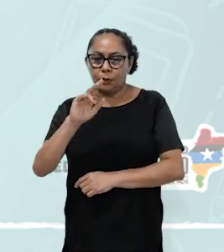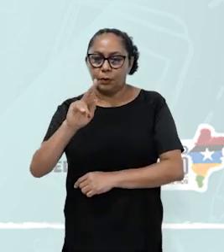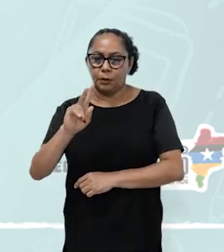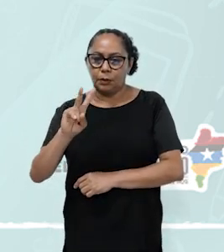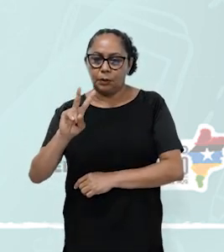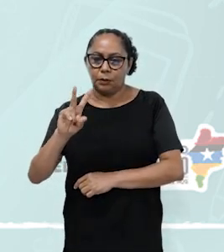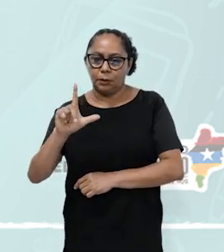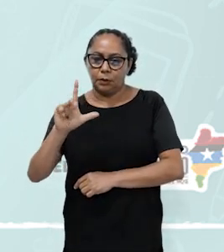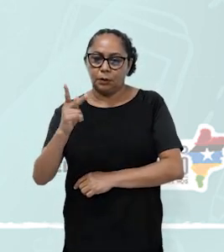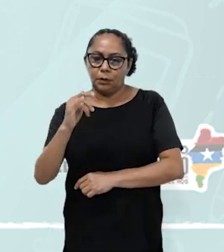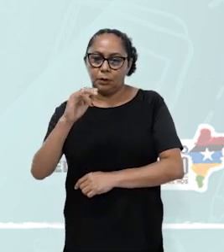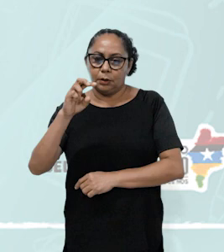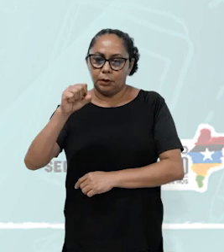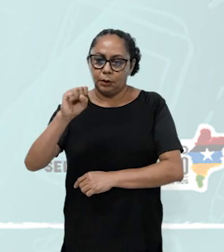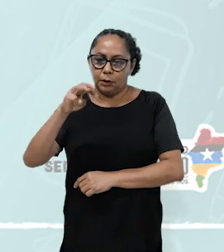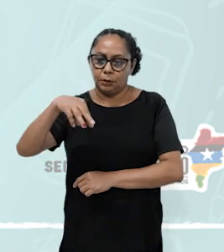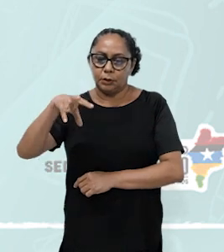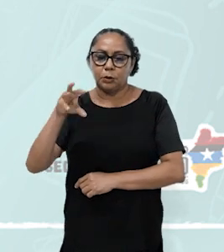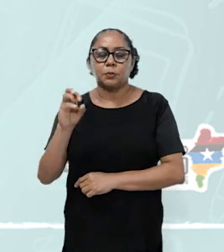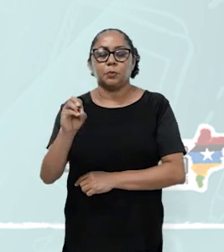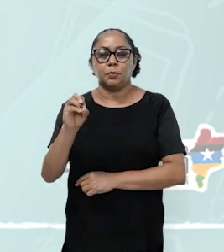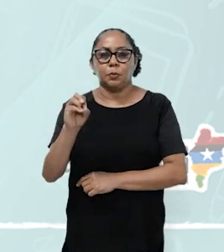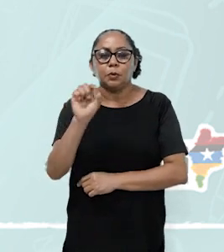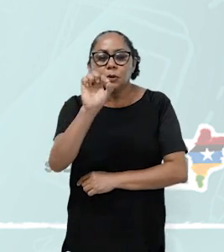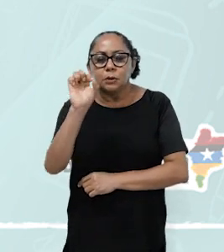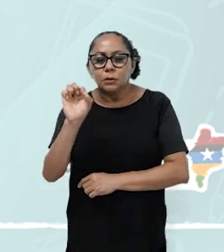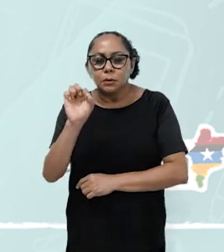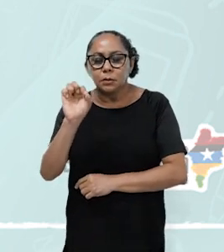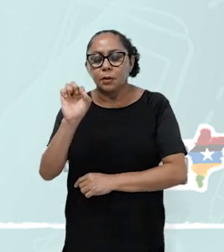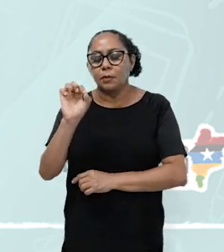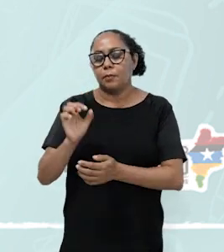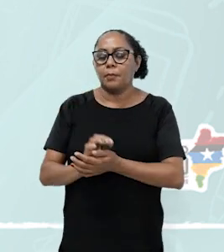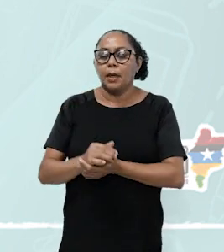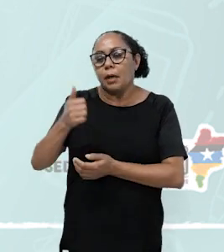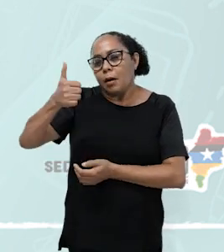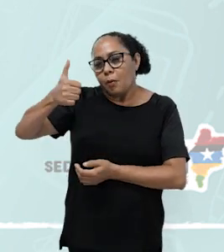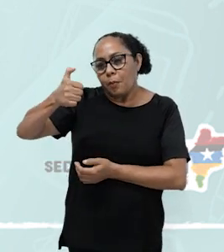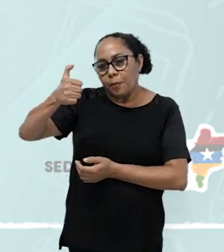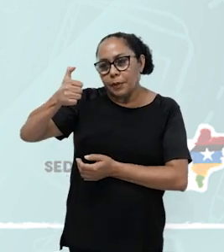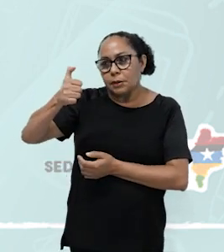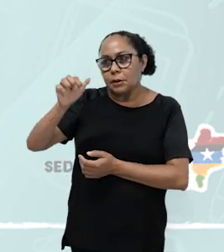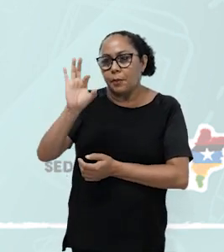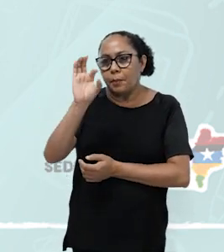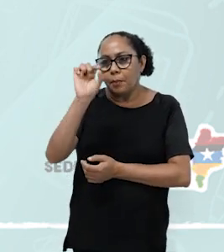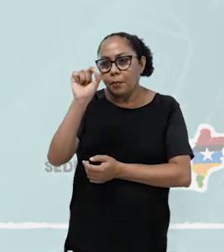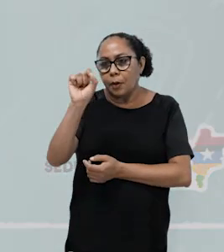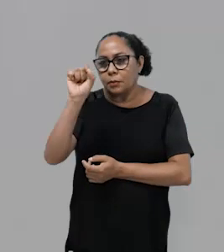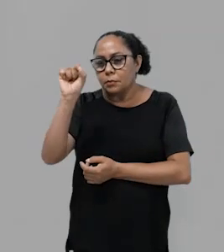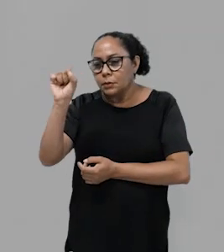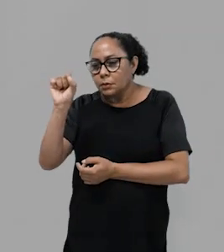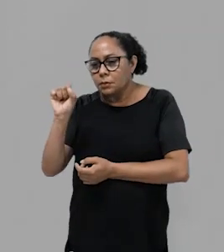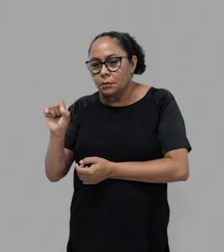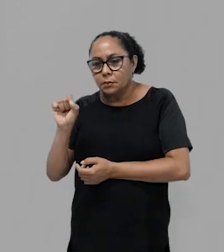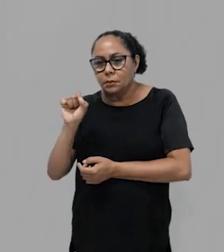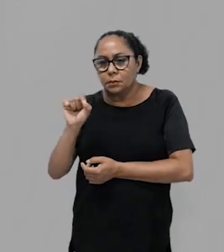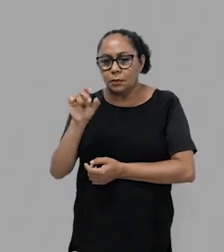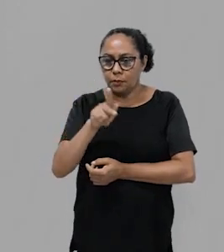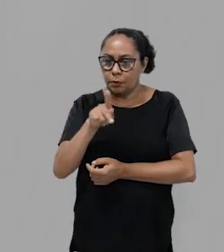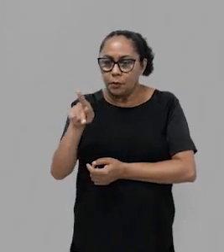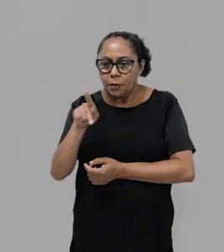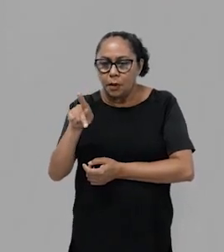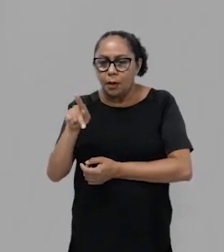porque eu adoro passar trabalho de pontilhismo. Pegar um pincel, um hidrocor e ponto, ponto, ponto, ponto, ponto. Professor, isso é maldade.